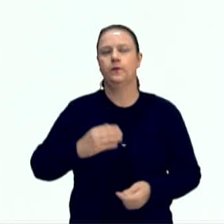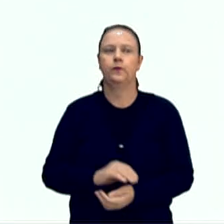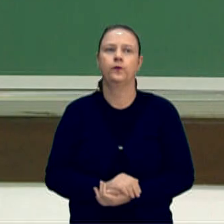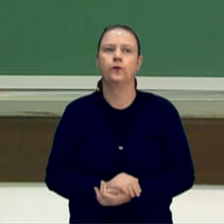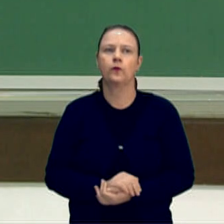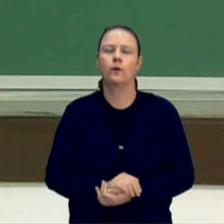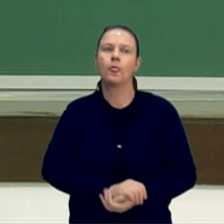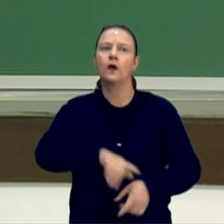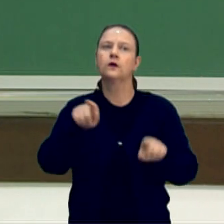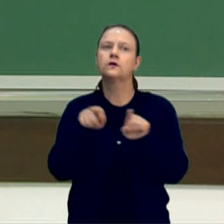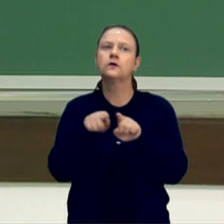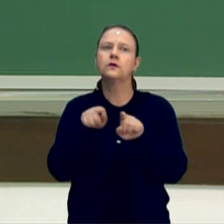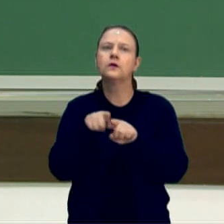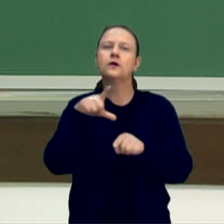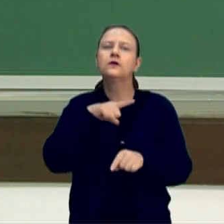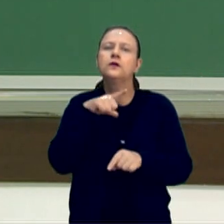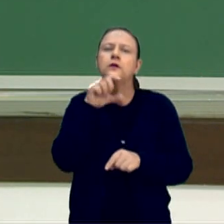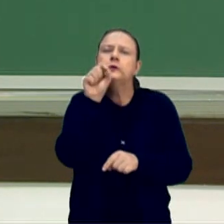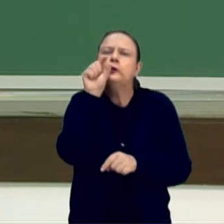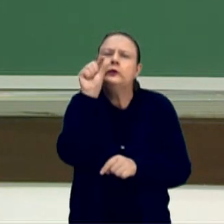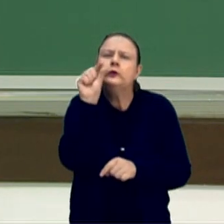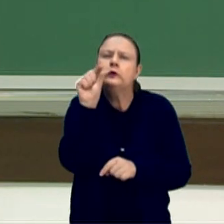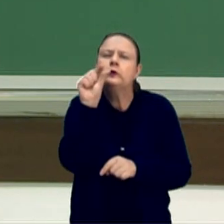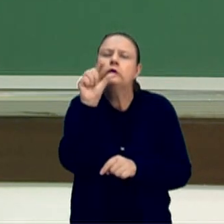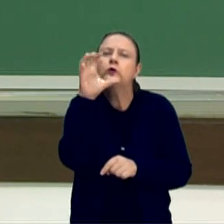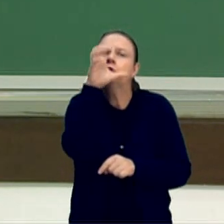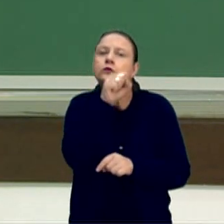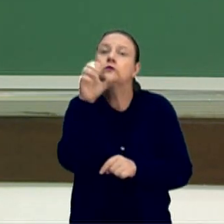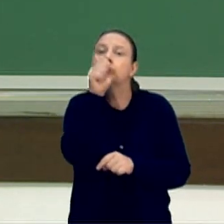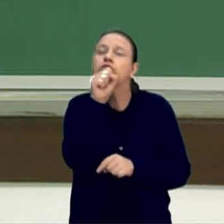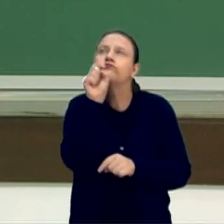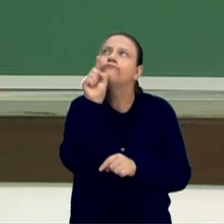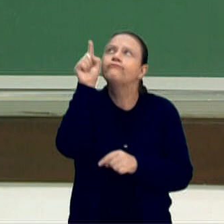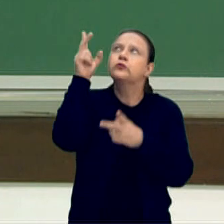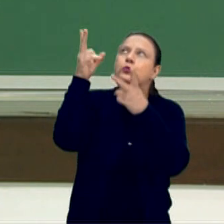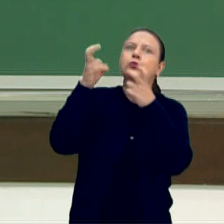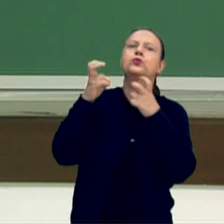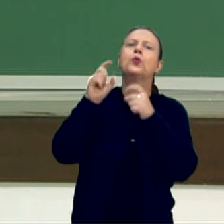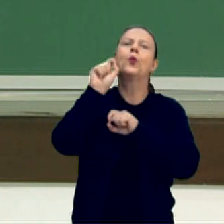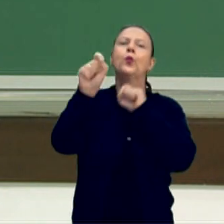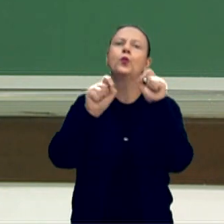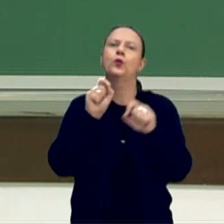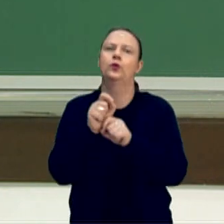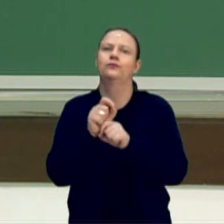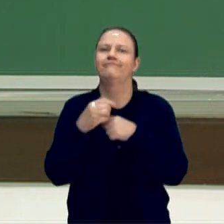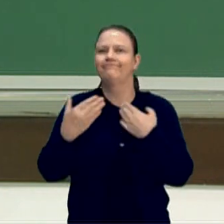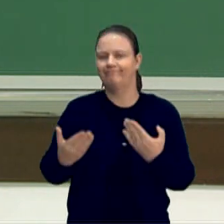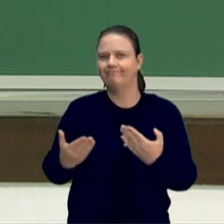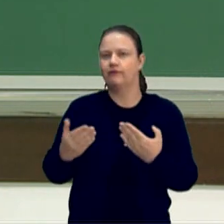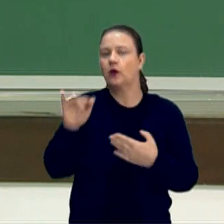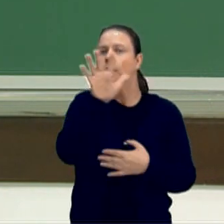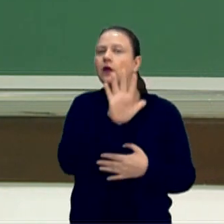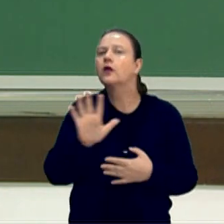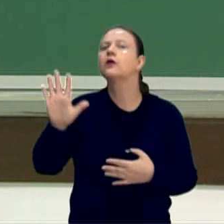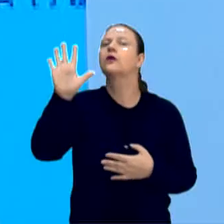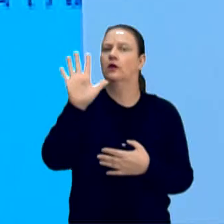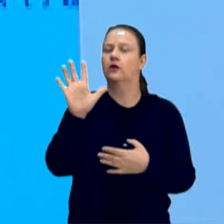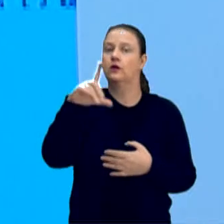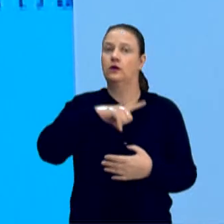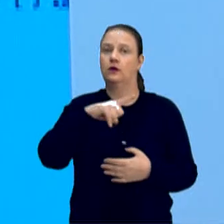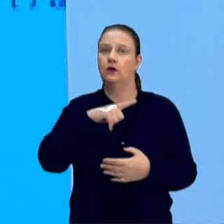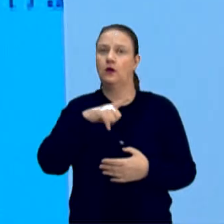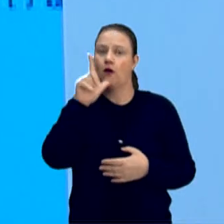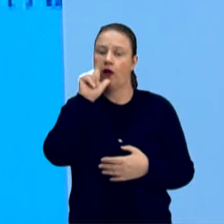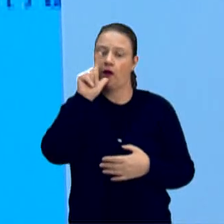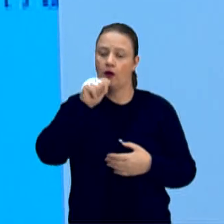ter uma pequena manchinha laranja, tá vendo? O que é ali? Ali é a região onde você teria o